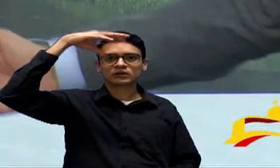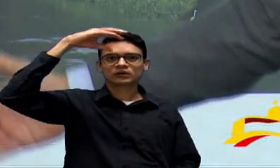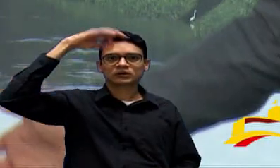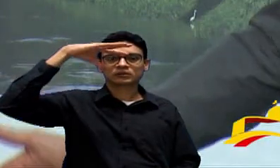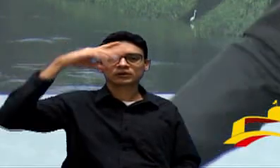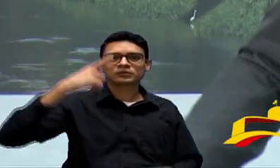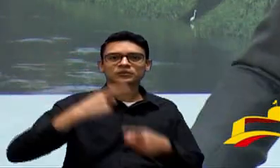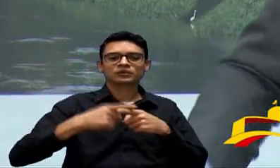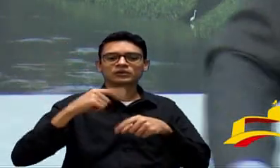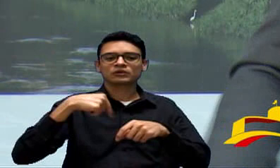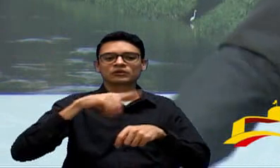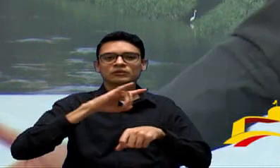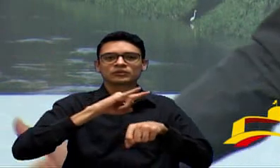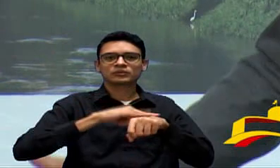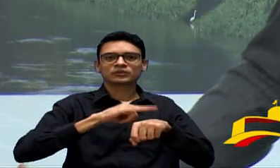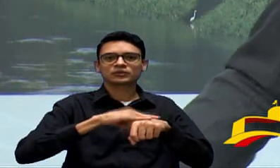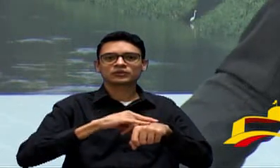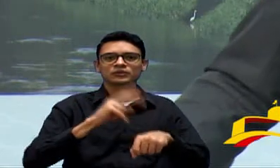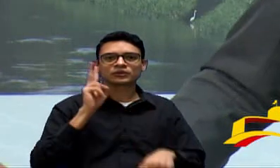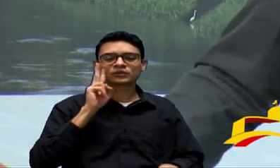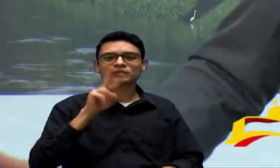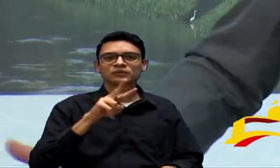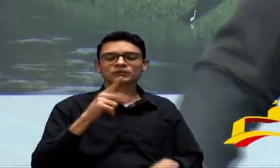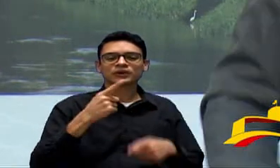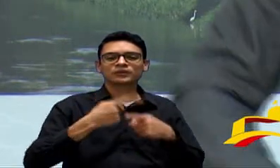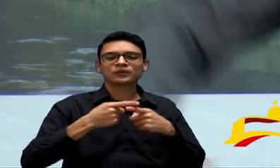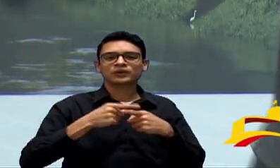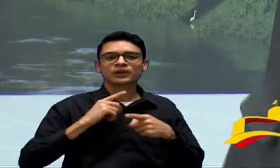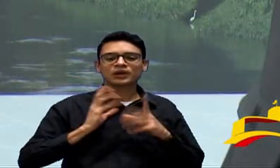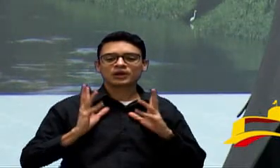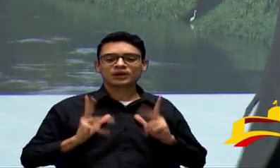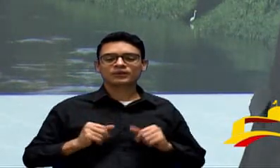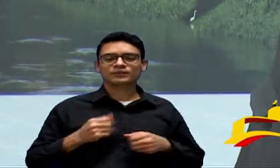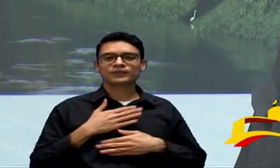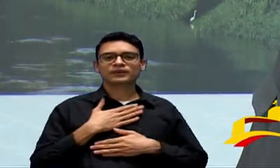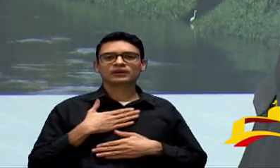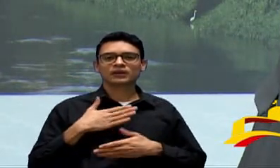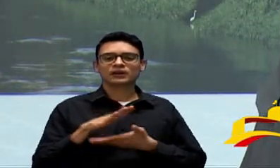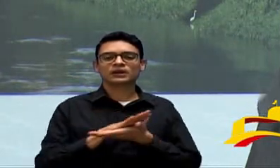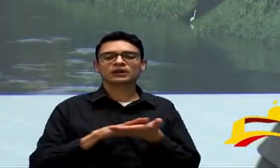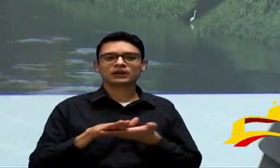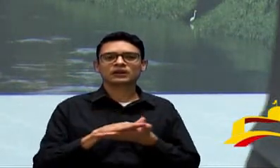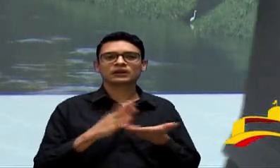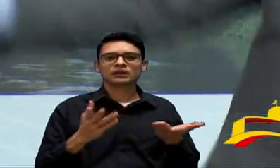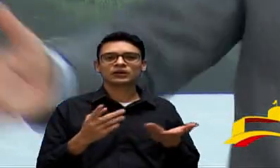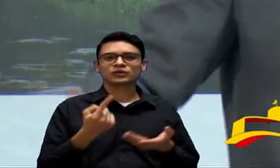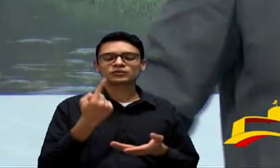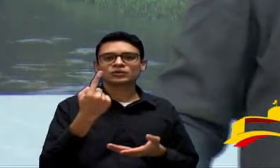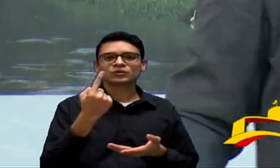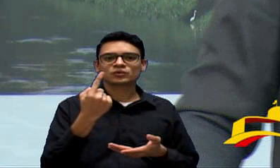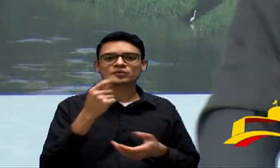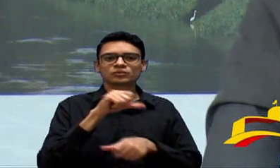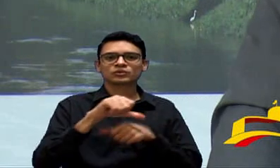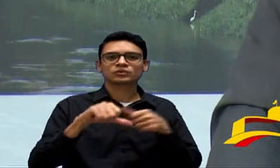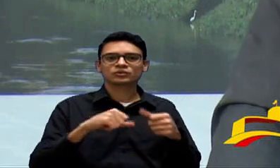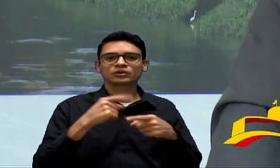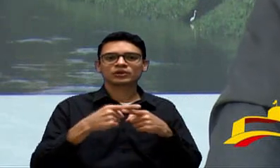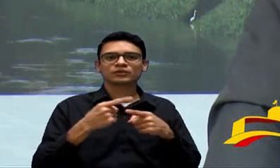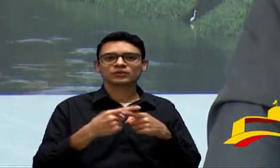coisa que você ir no banheiro e ninguém vai ver você não se limpar. Você só vai pegar e trocar uma lâmpada, você precisa trocar